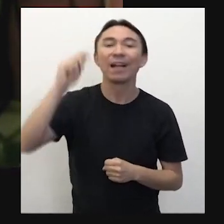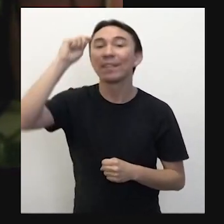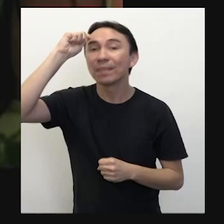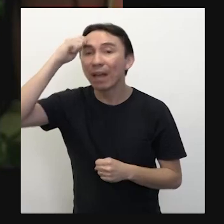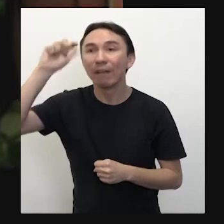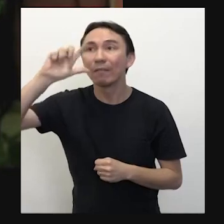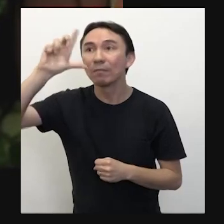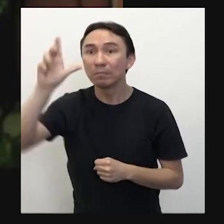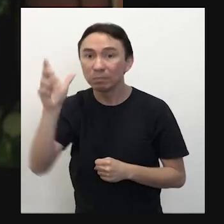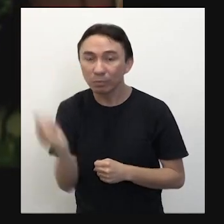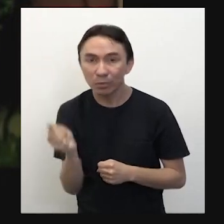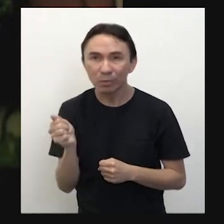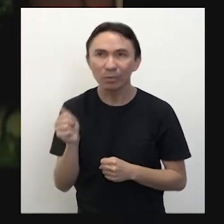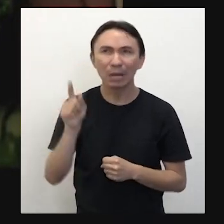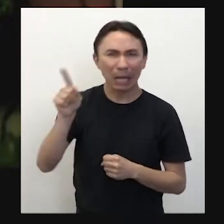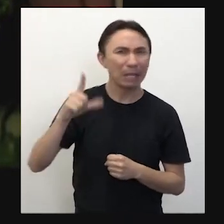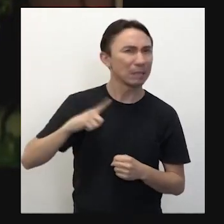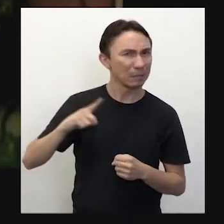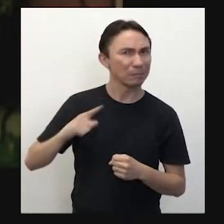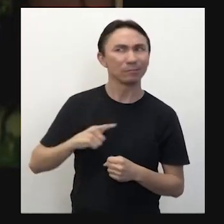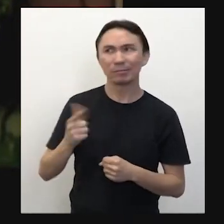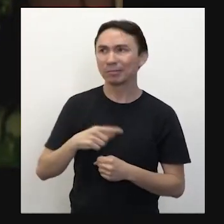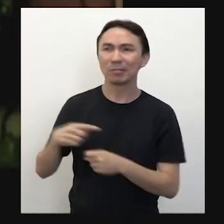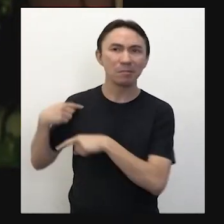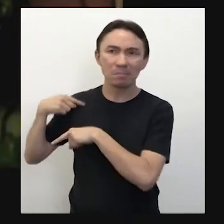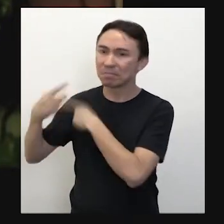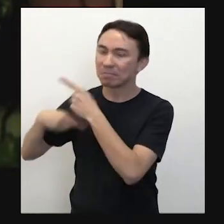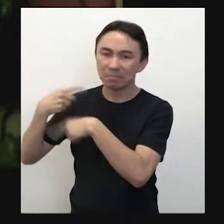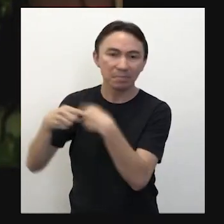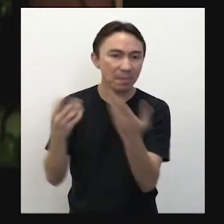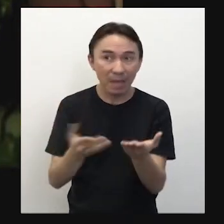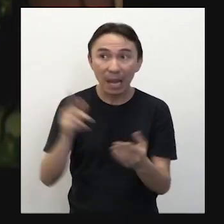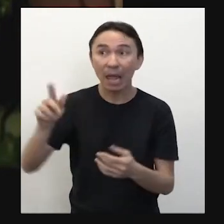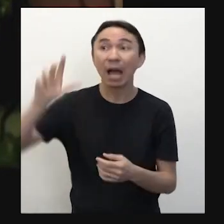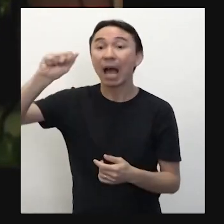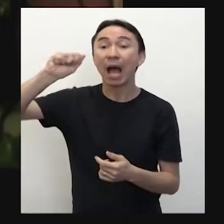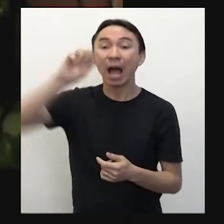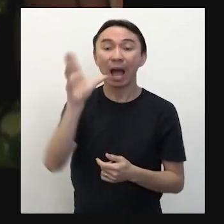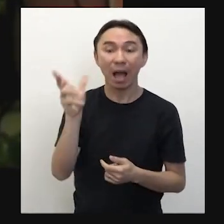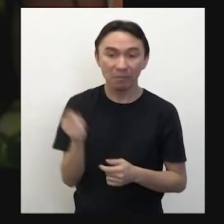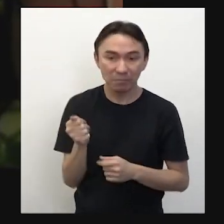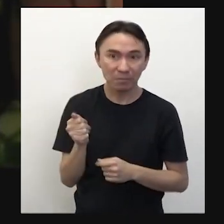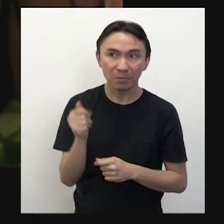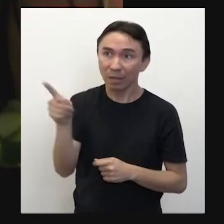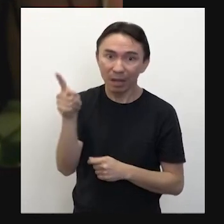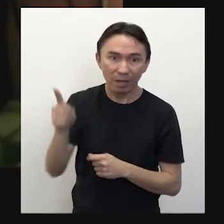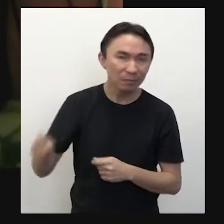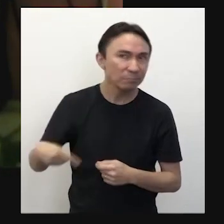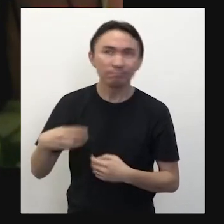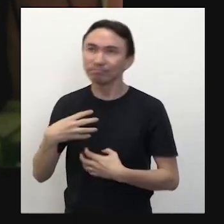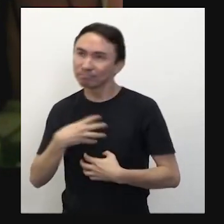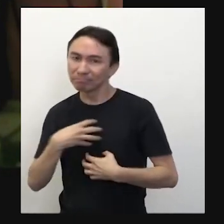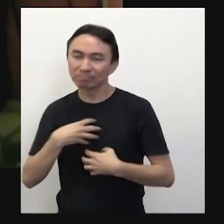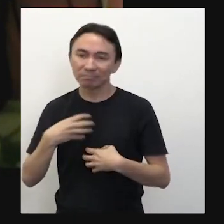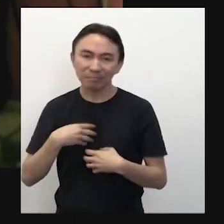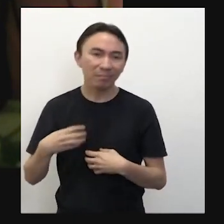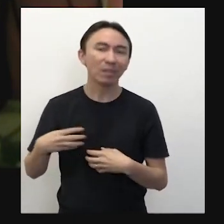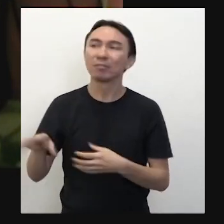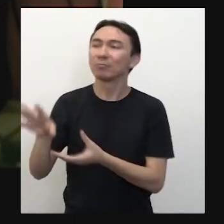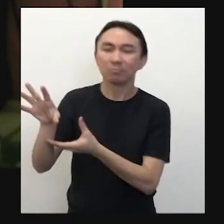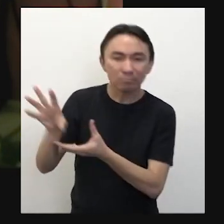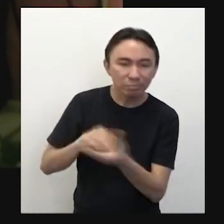o africano é um grande improvisador. Esse espírito improvisador do africano veio aqui para o Nordeste, e nós temos ele nos desafios de